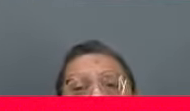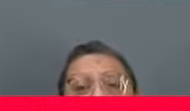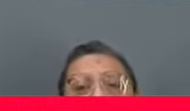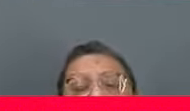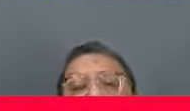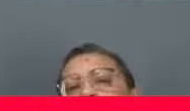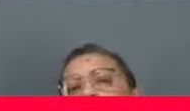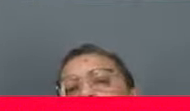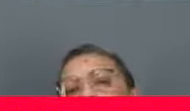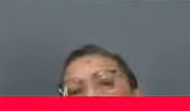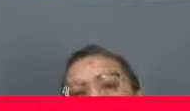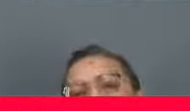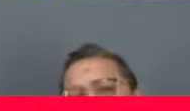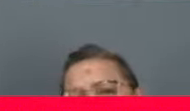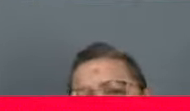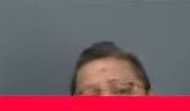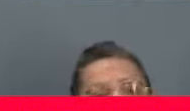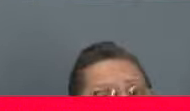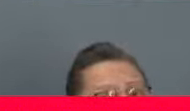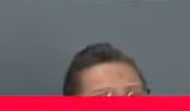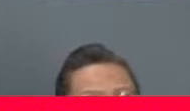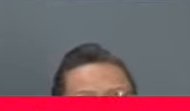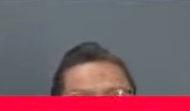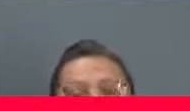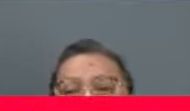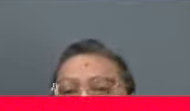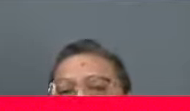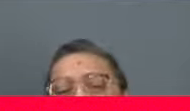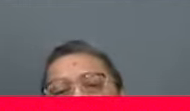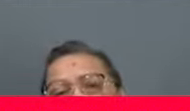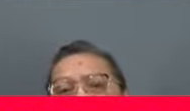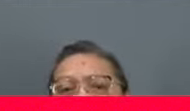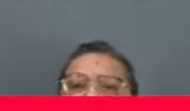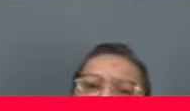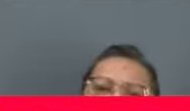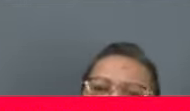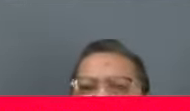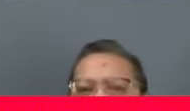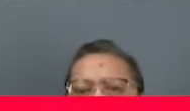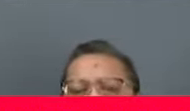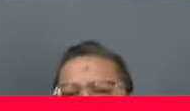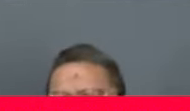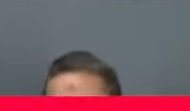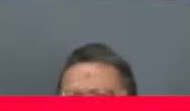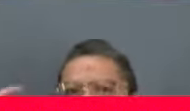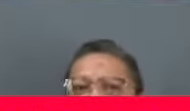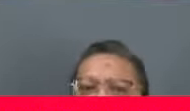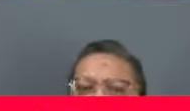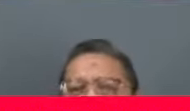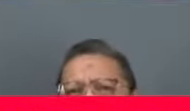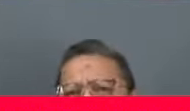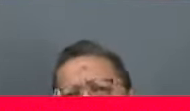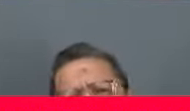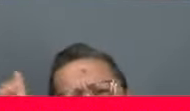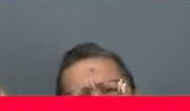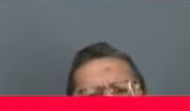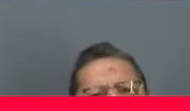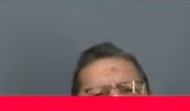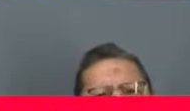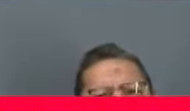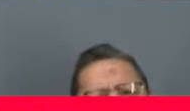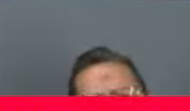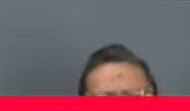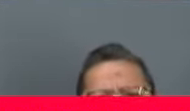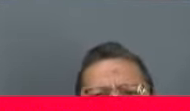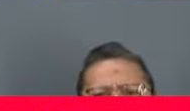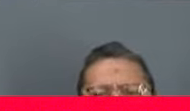como de direita não é sempre extrema direita não tem direita no Brasil só